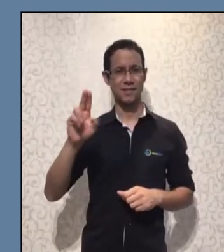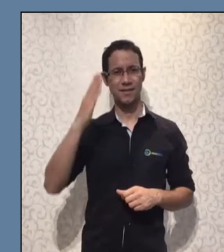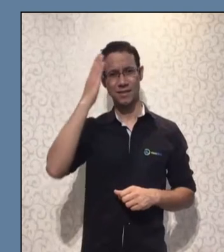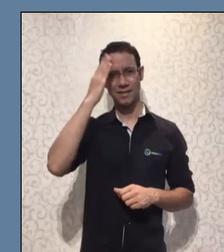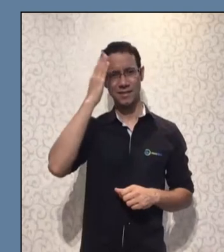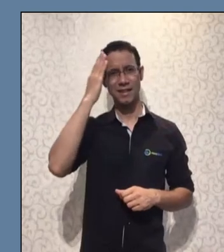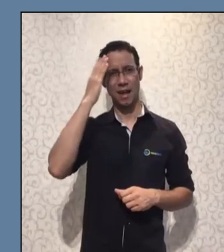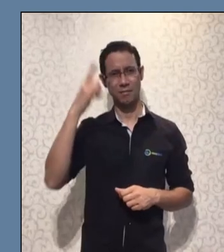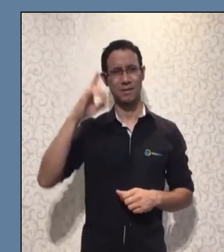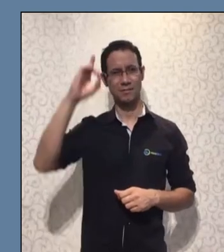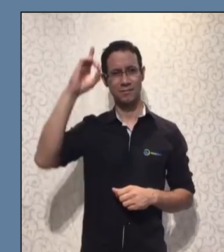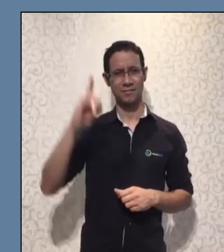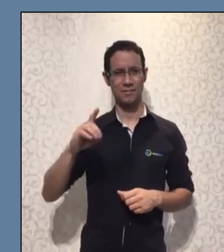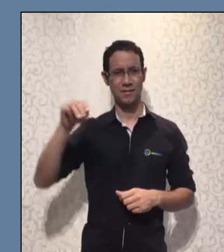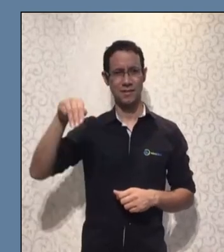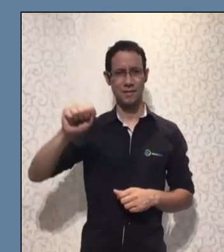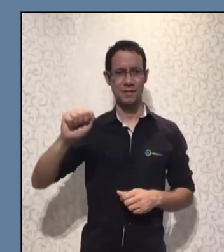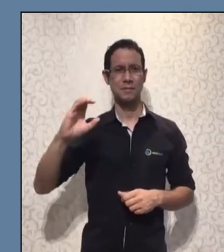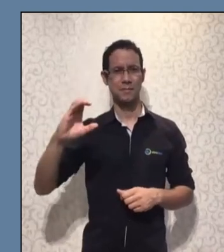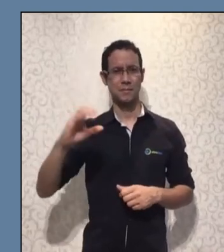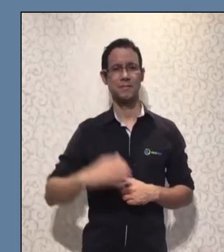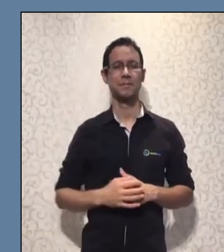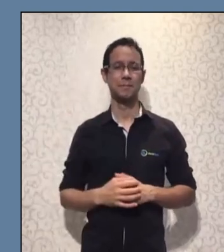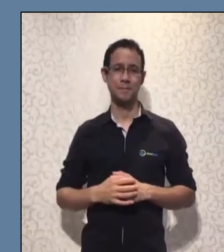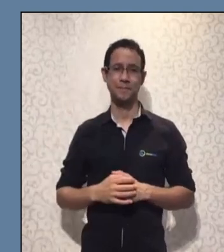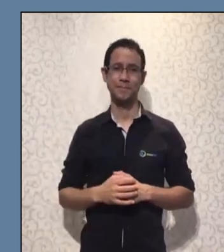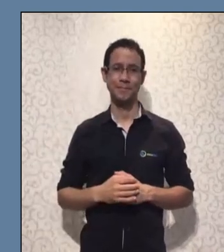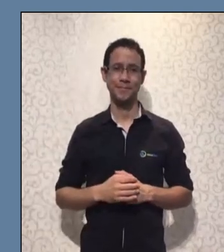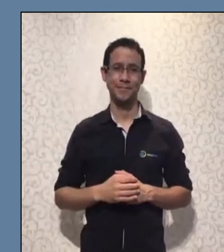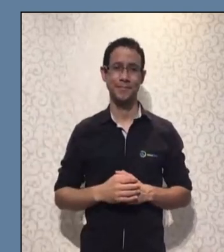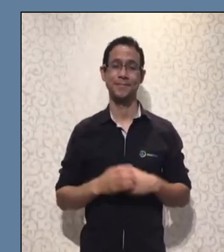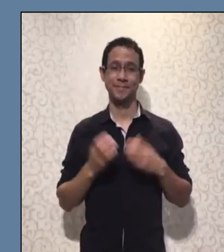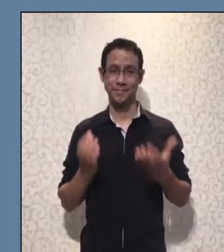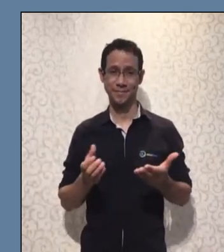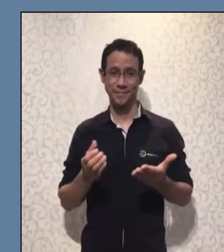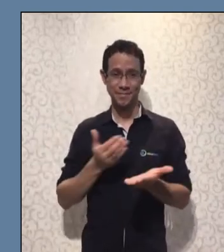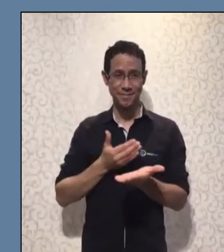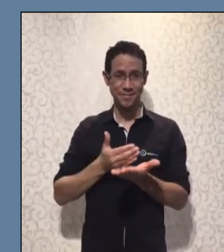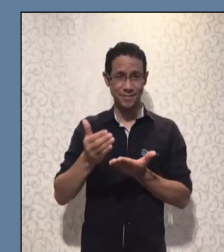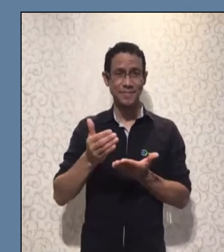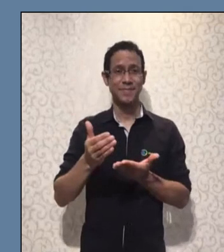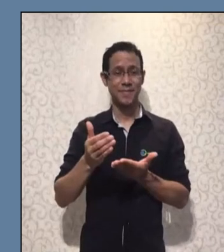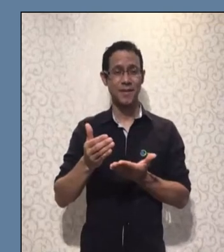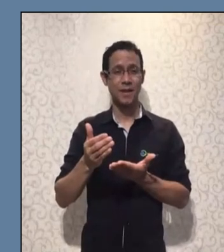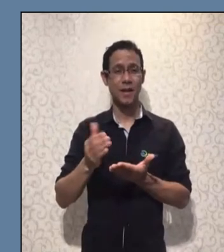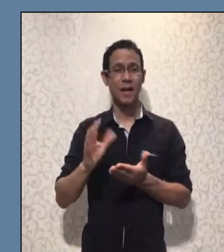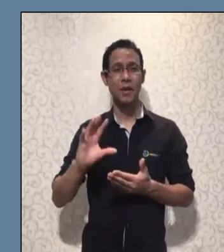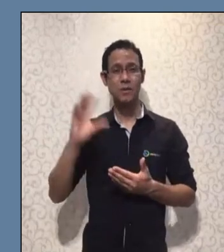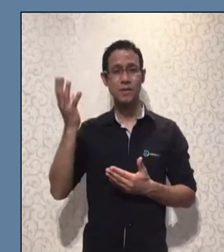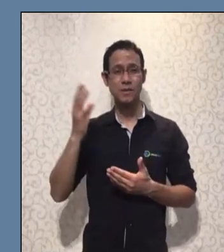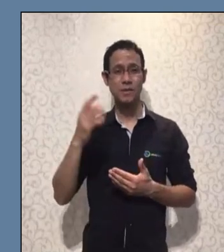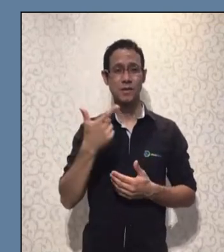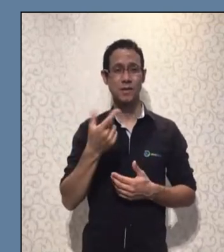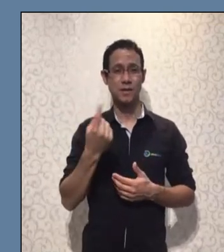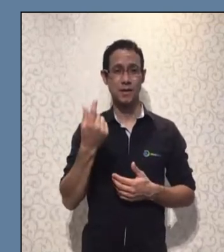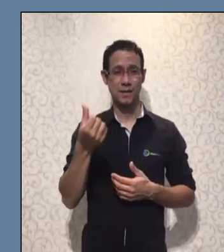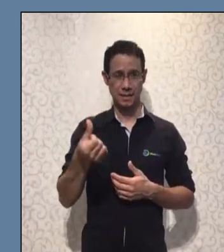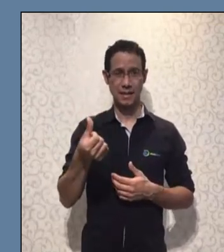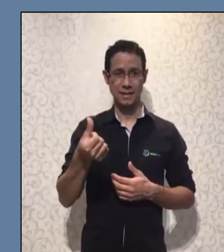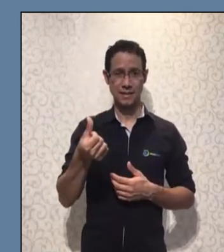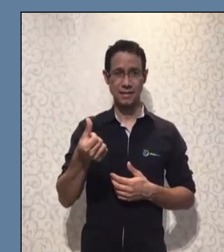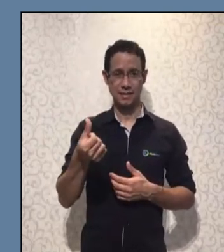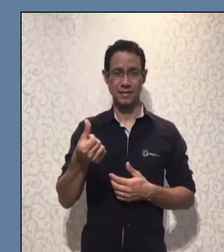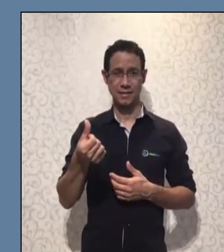né? Então, assim, a nossa estreia nesse universo, ela aconteceu, acho que em 2016, nessa